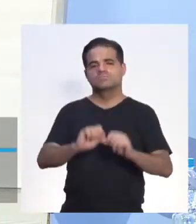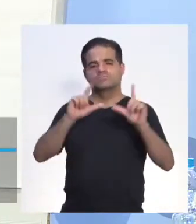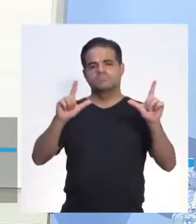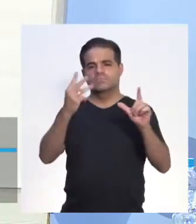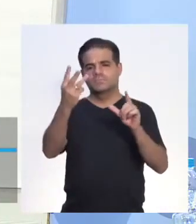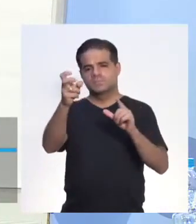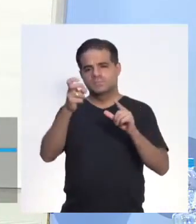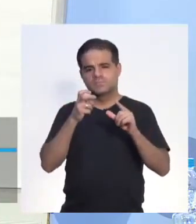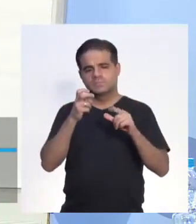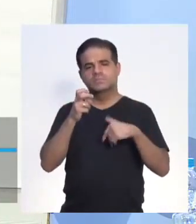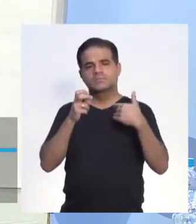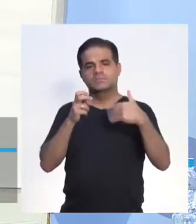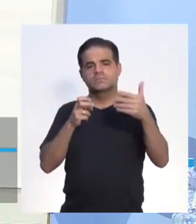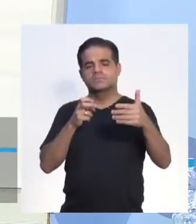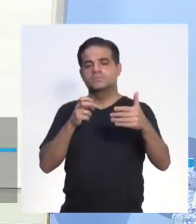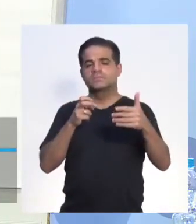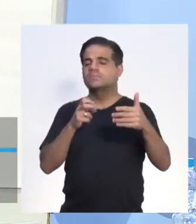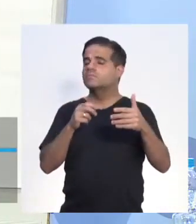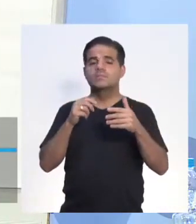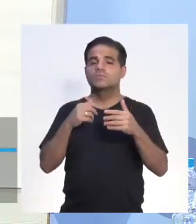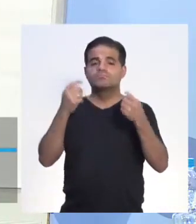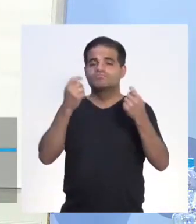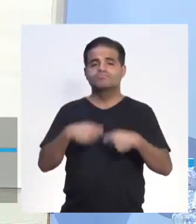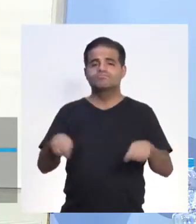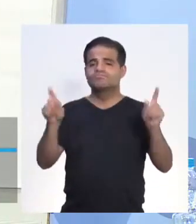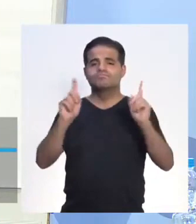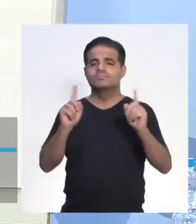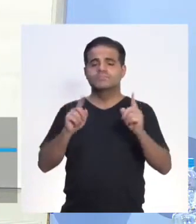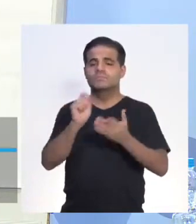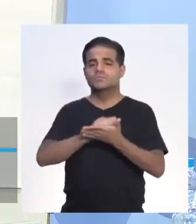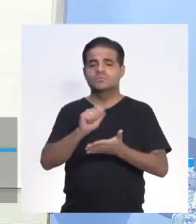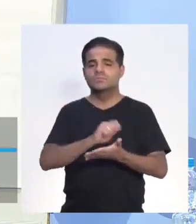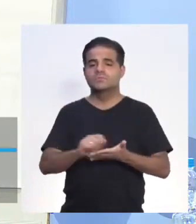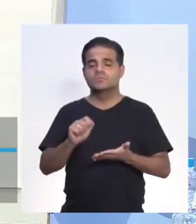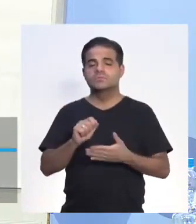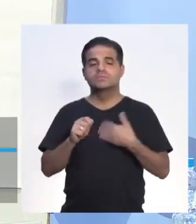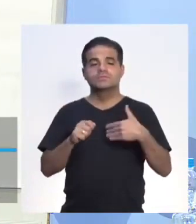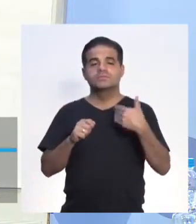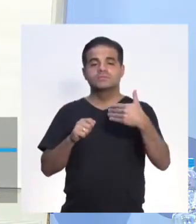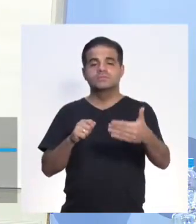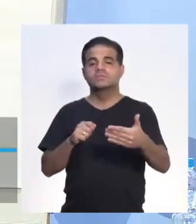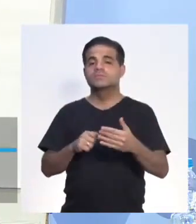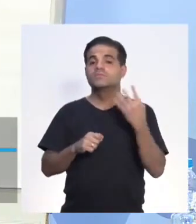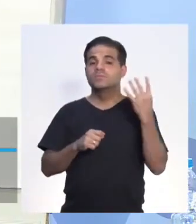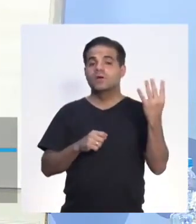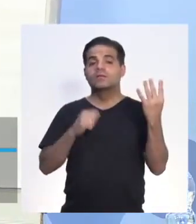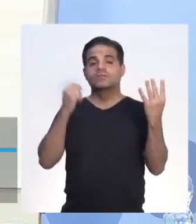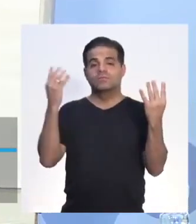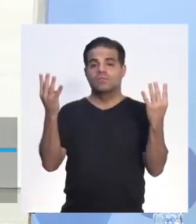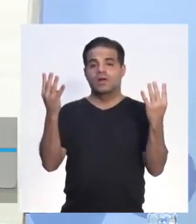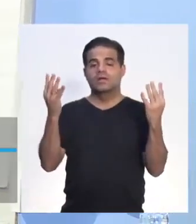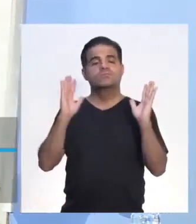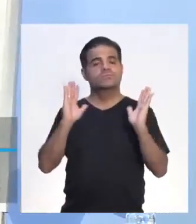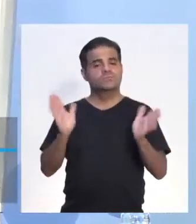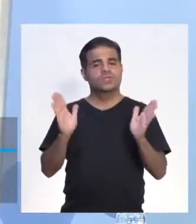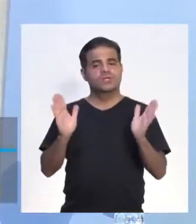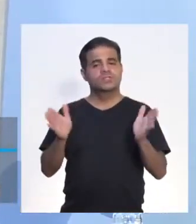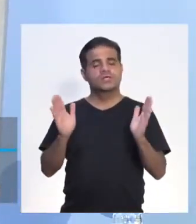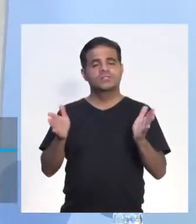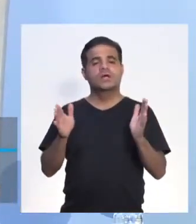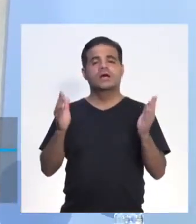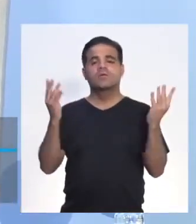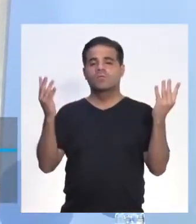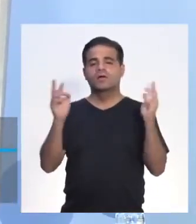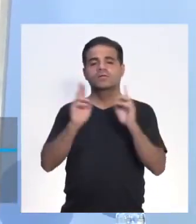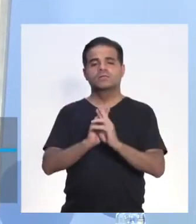3x mais 2, é igual aqui em cima, mas eu nem preciso anotar, tá bom? Este lado, e aqui vale 4, aqui vale 4. Já tem os dois lados